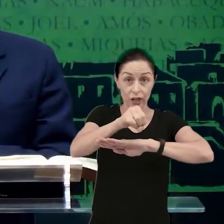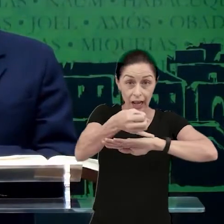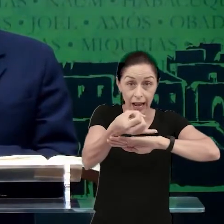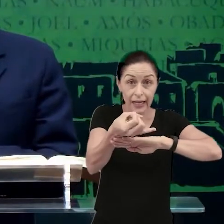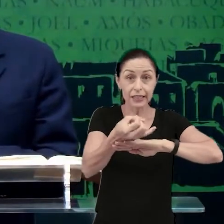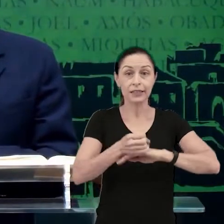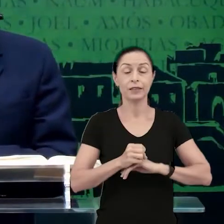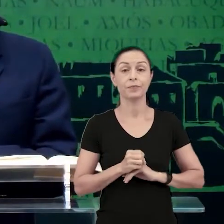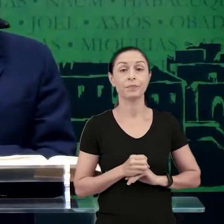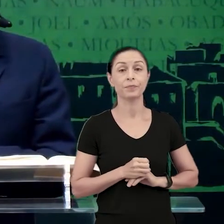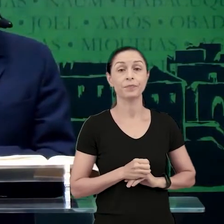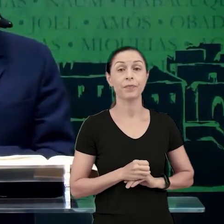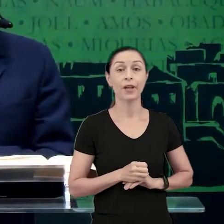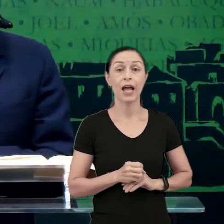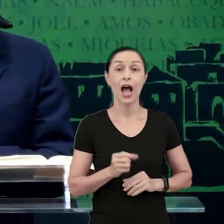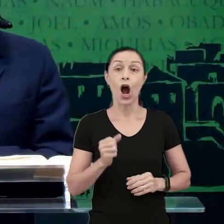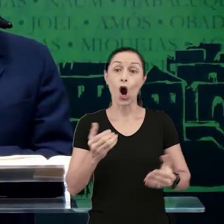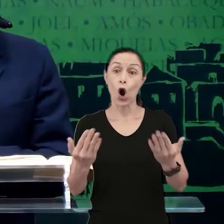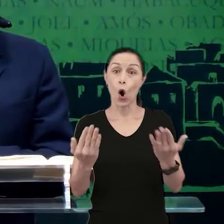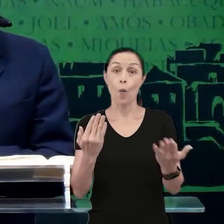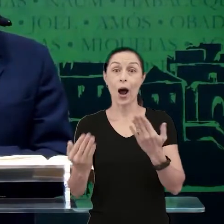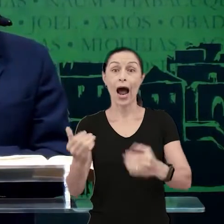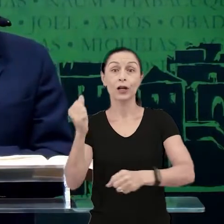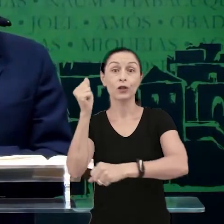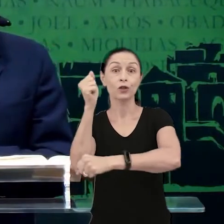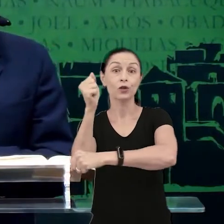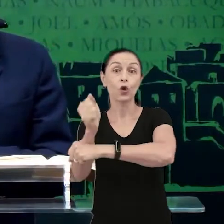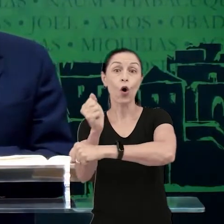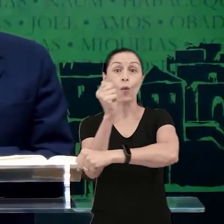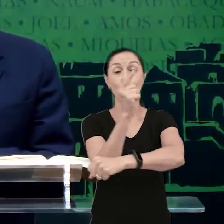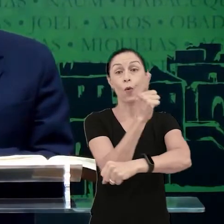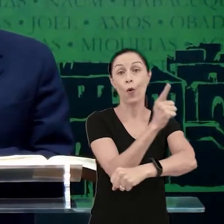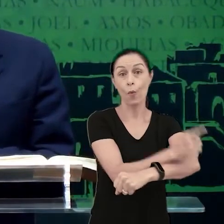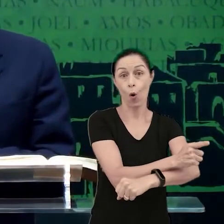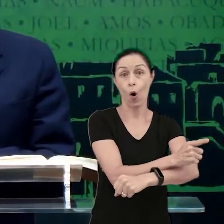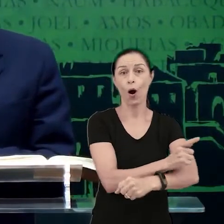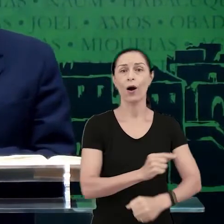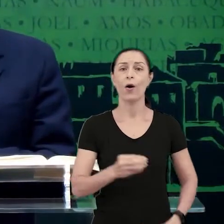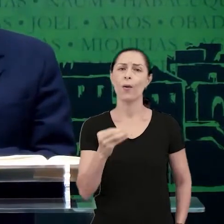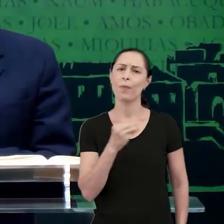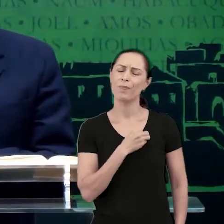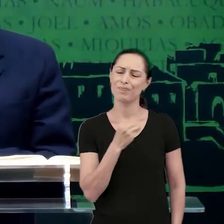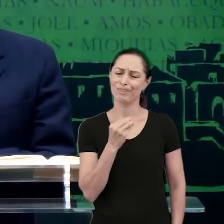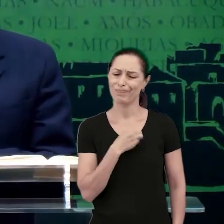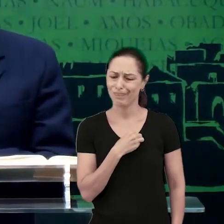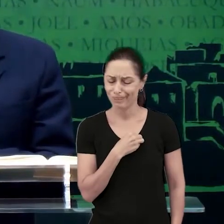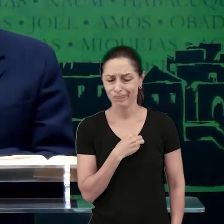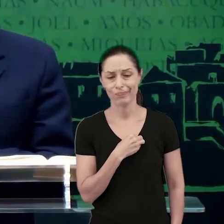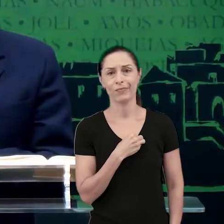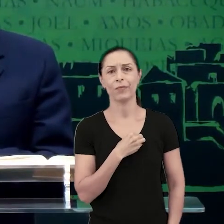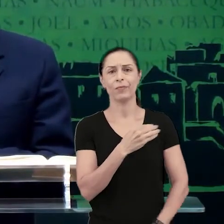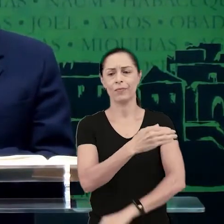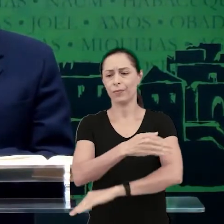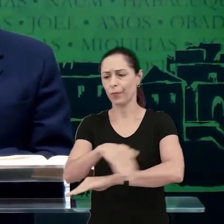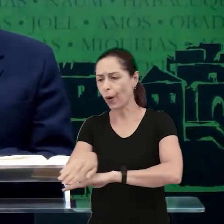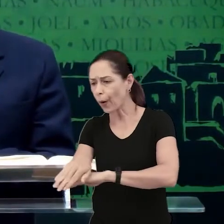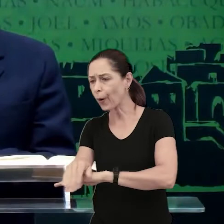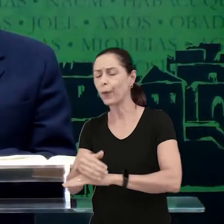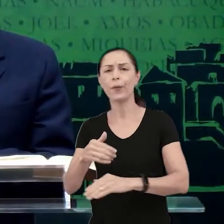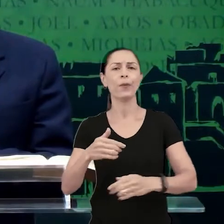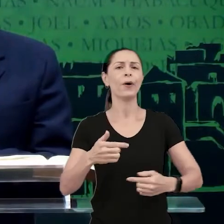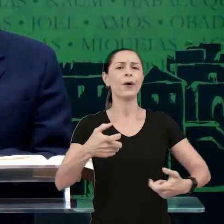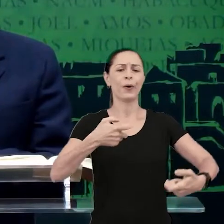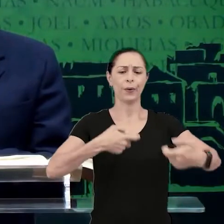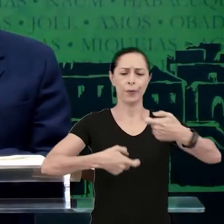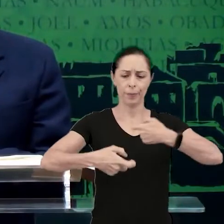verdadeira Sodoma e Gomorra. A iniquidade prevalecendo, nas ruas, no